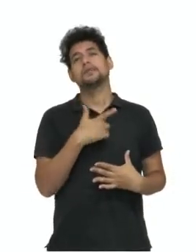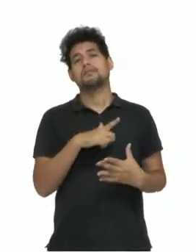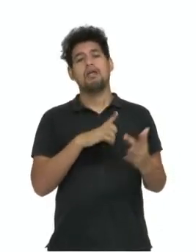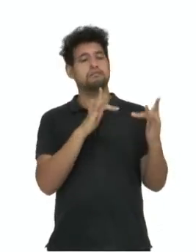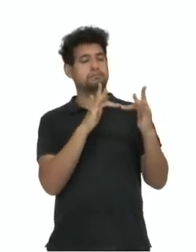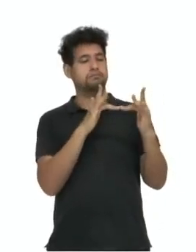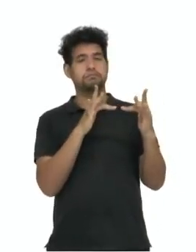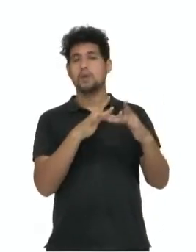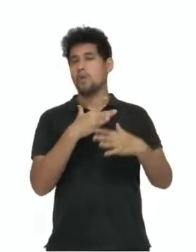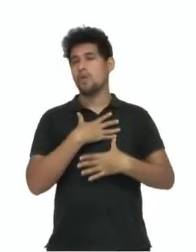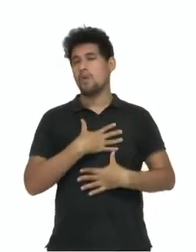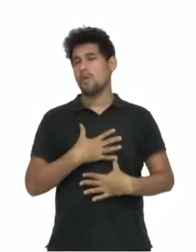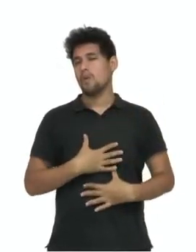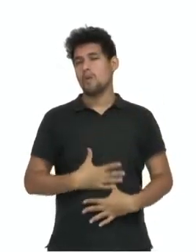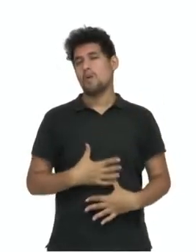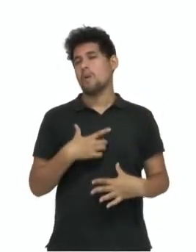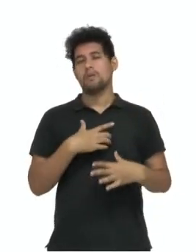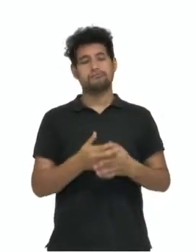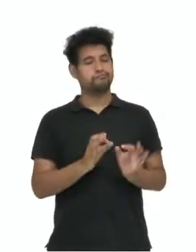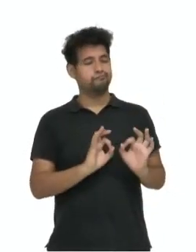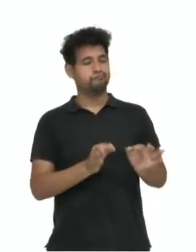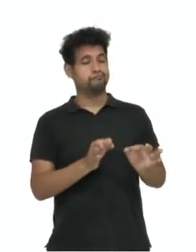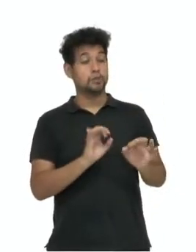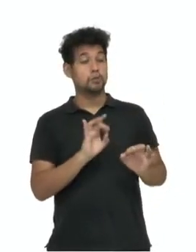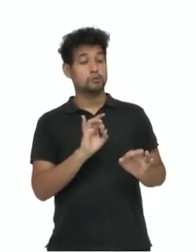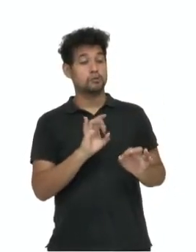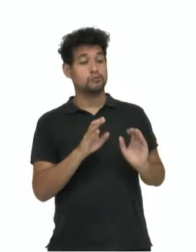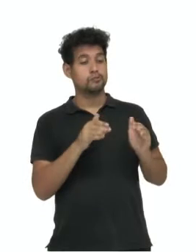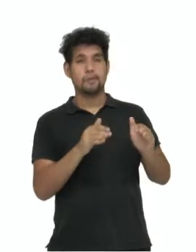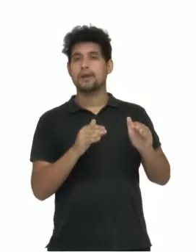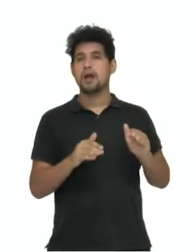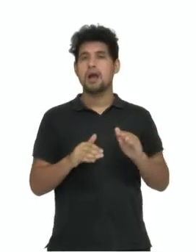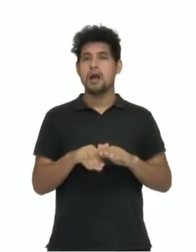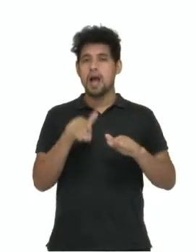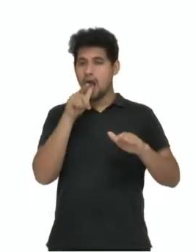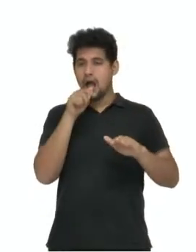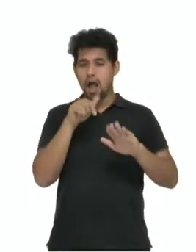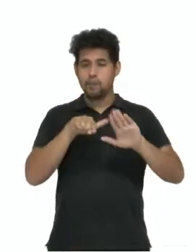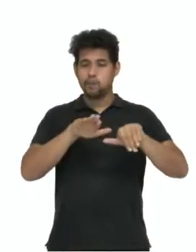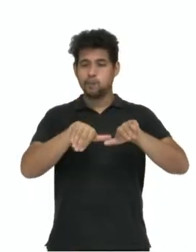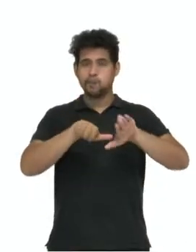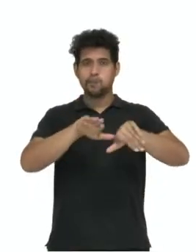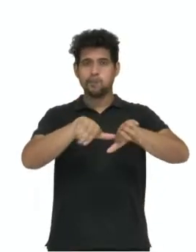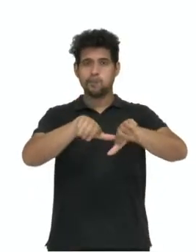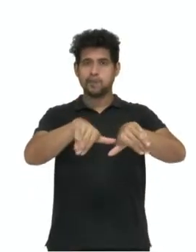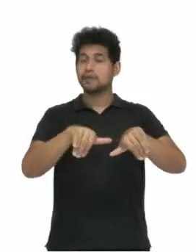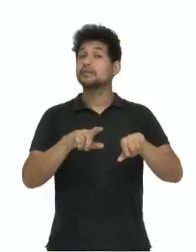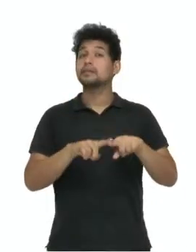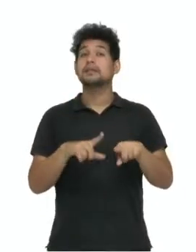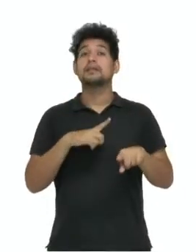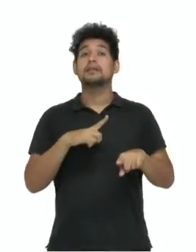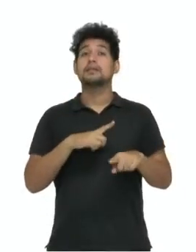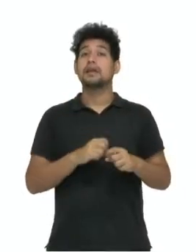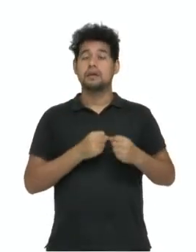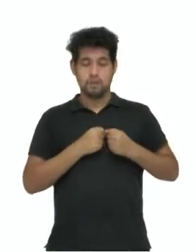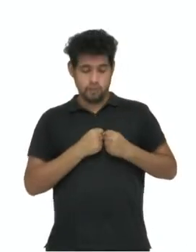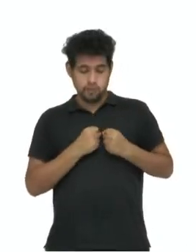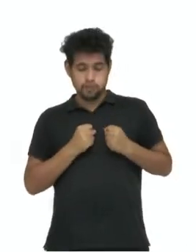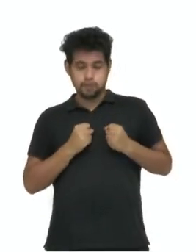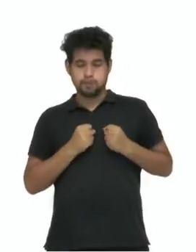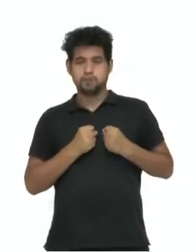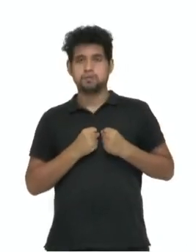aquele corpo, já não tem aquele corpo preparado exclusivamente para natação. E eles vão possuir pulmões, Além